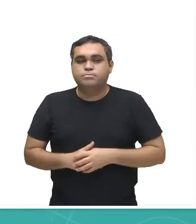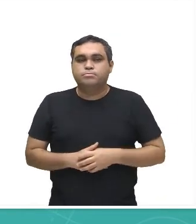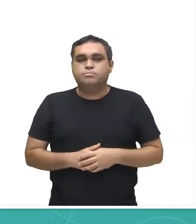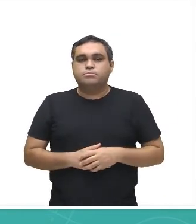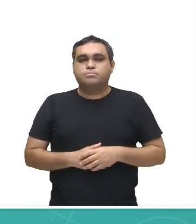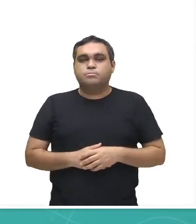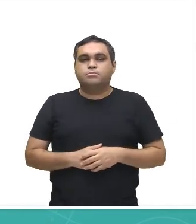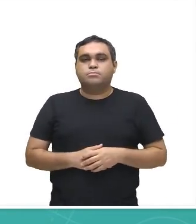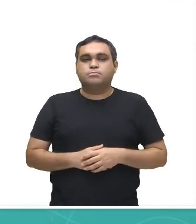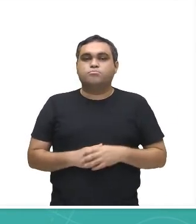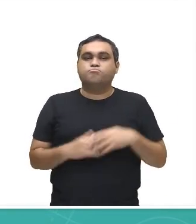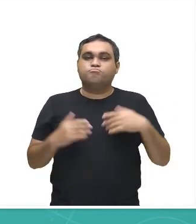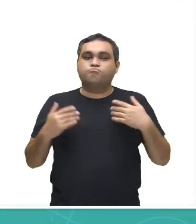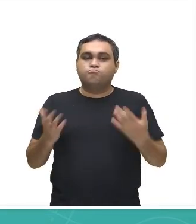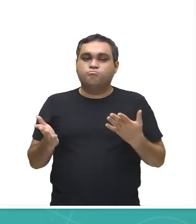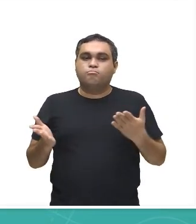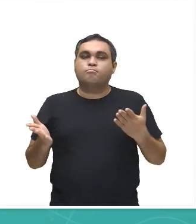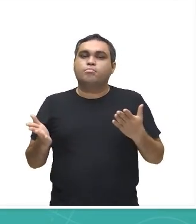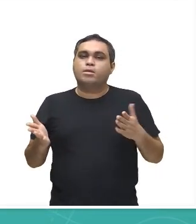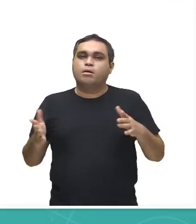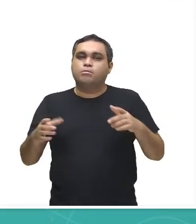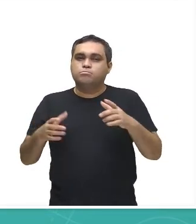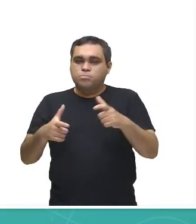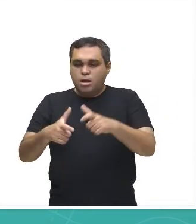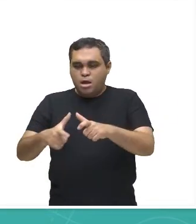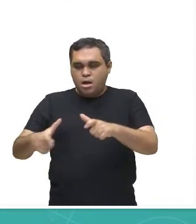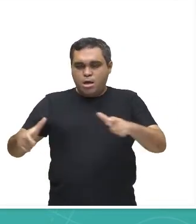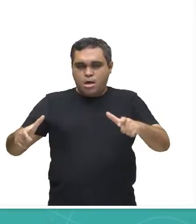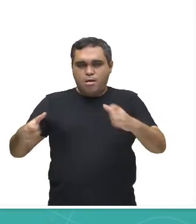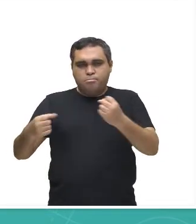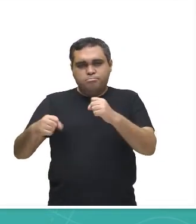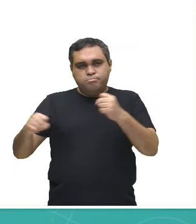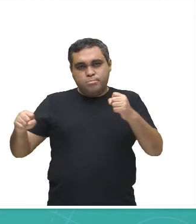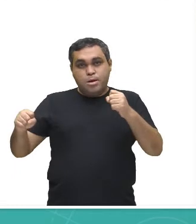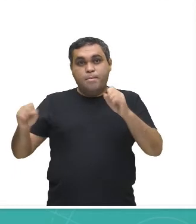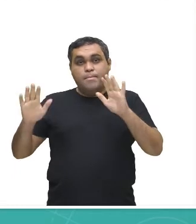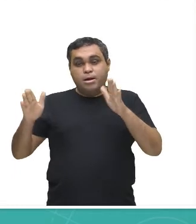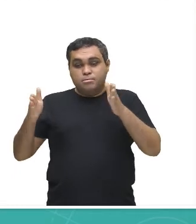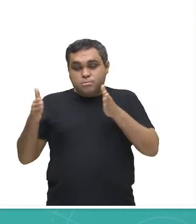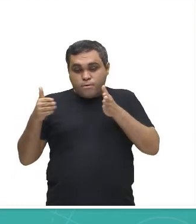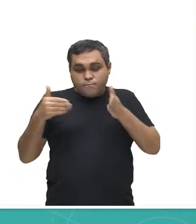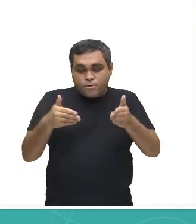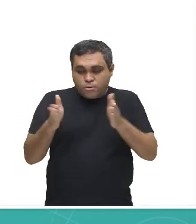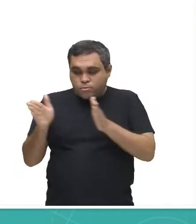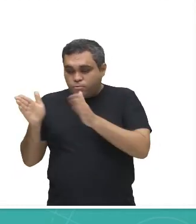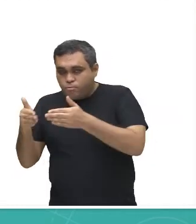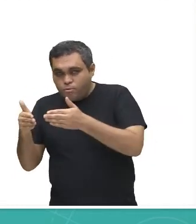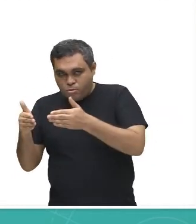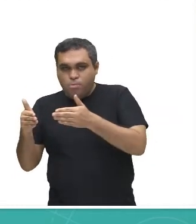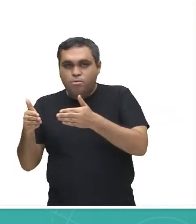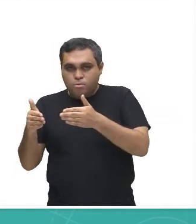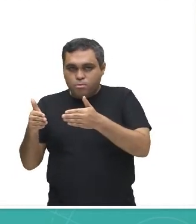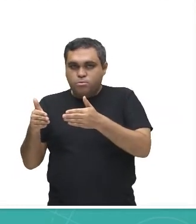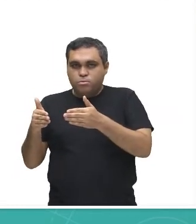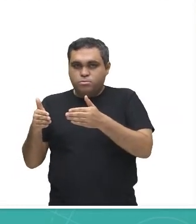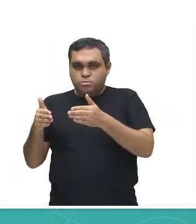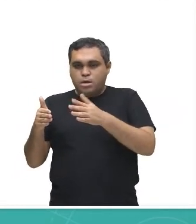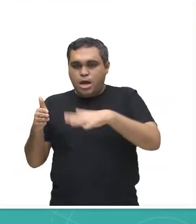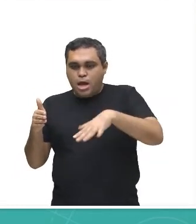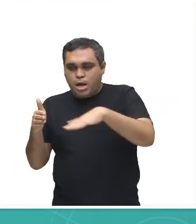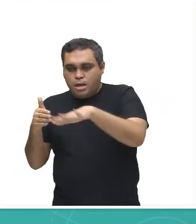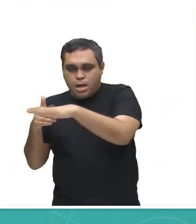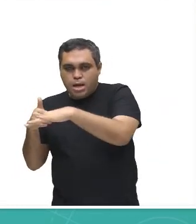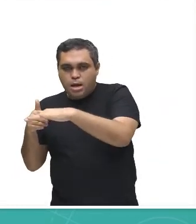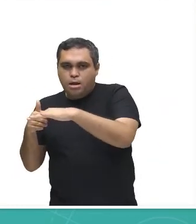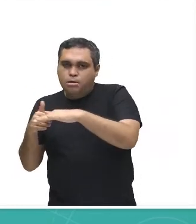Specific point in a large area. Então, ponto específico em uma área grande, uma área maior. Aqui